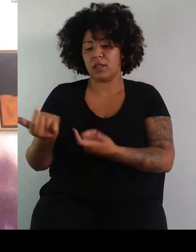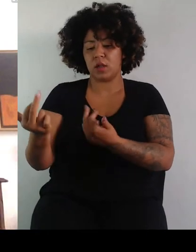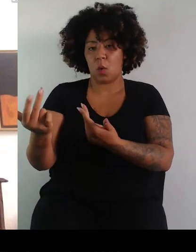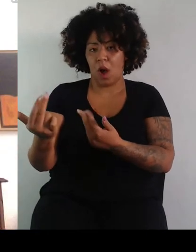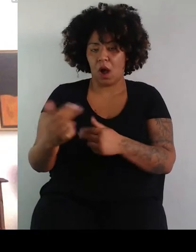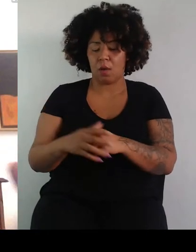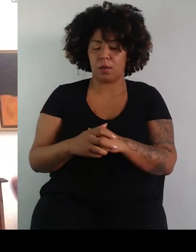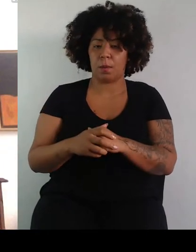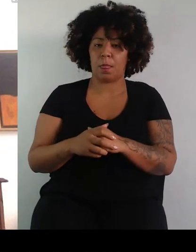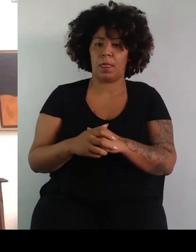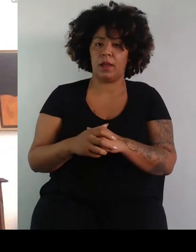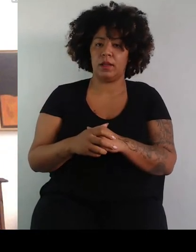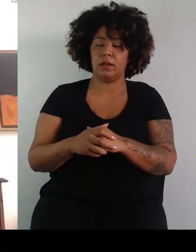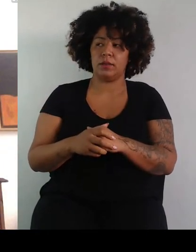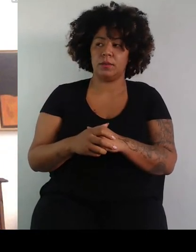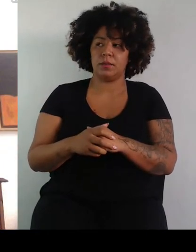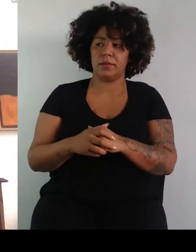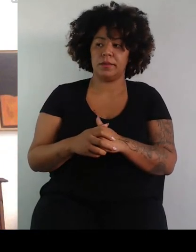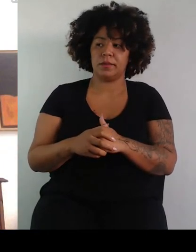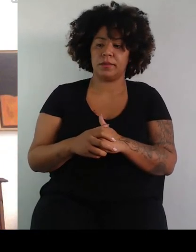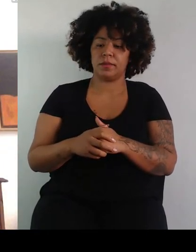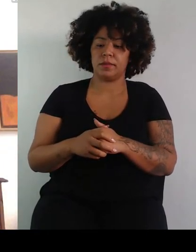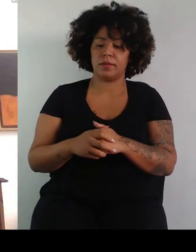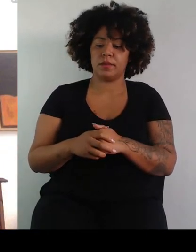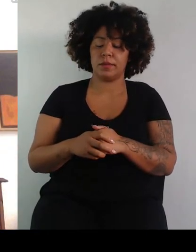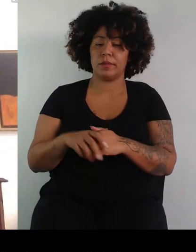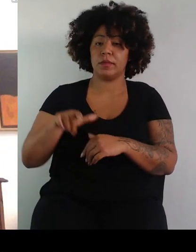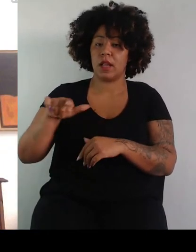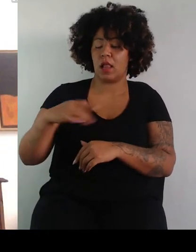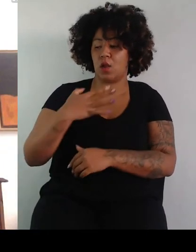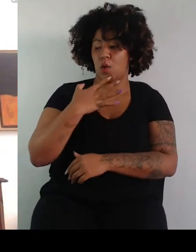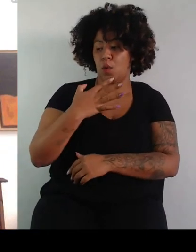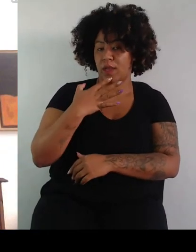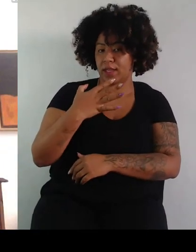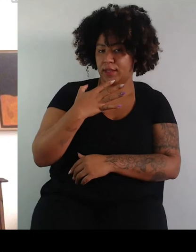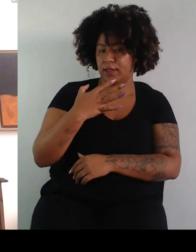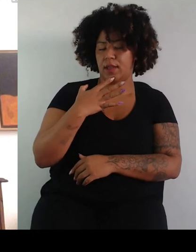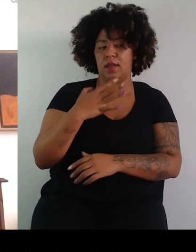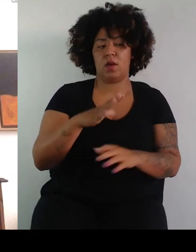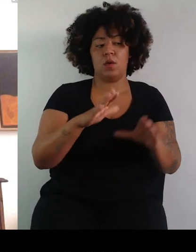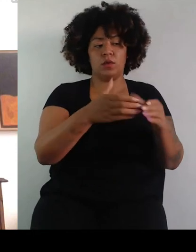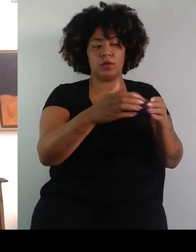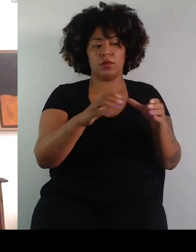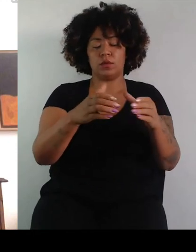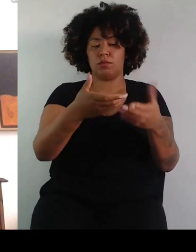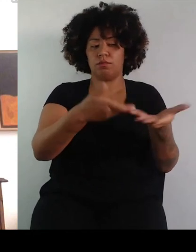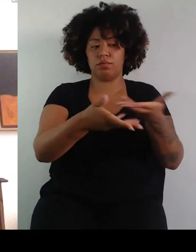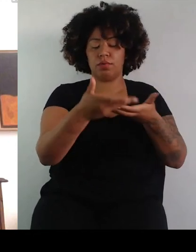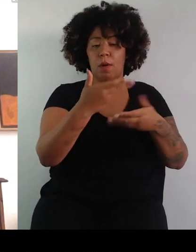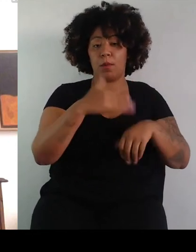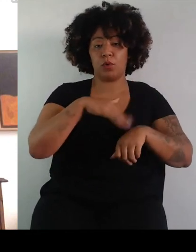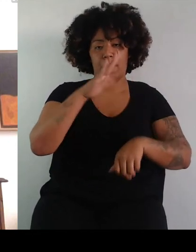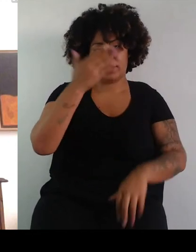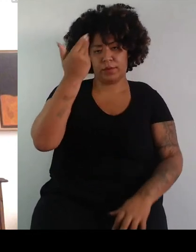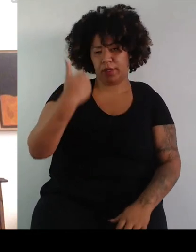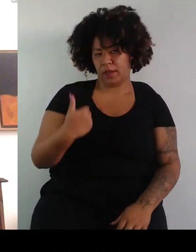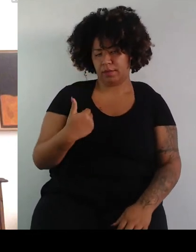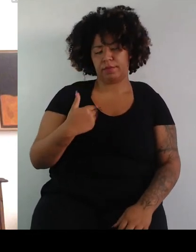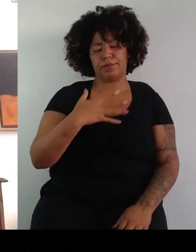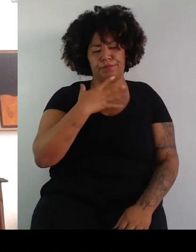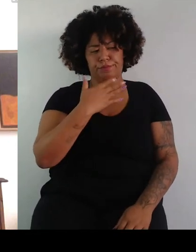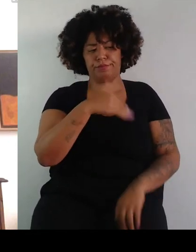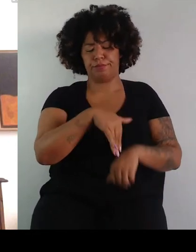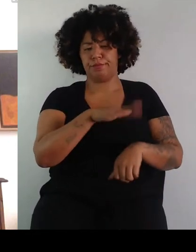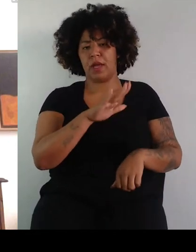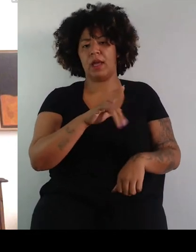ele conhecia o círculo de amigos do bacon mais do que eu então foi um livro bastante